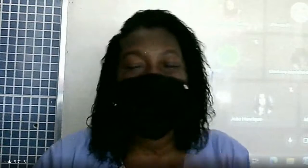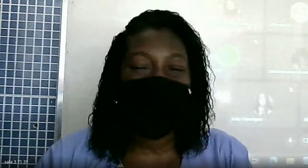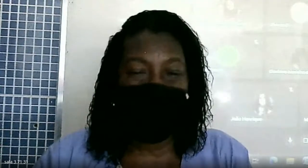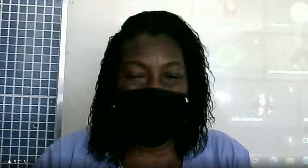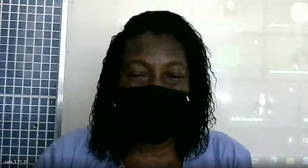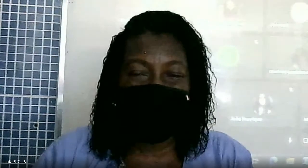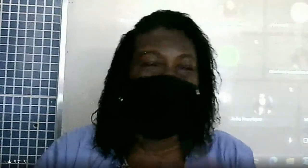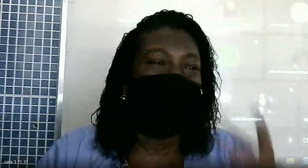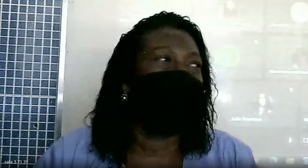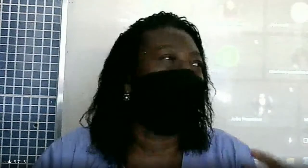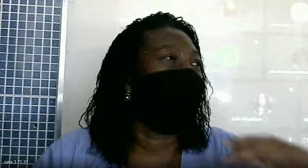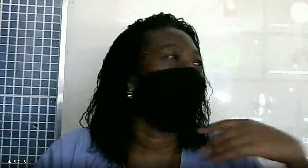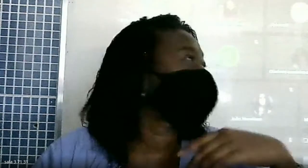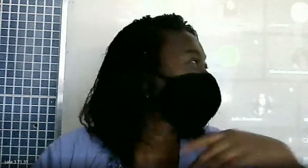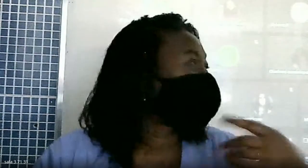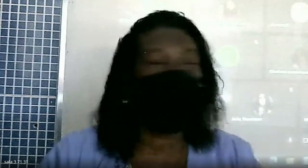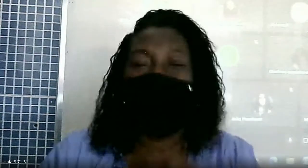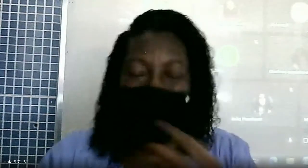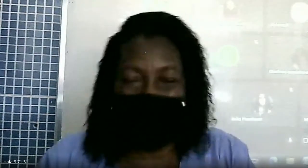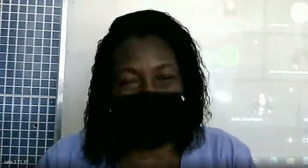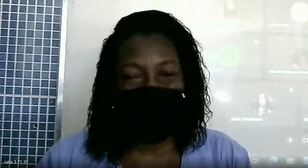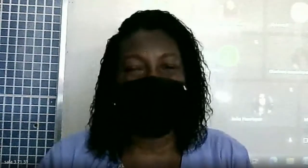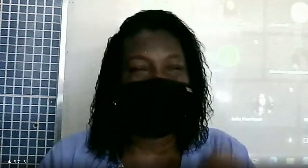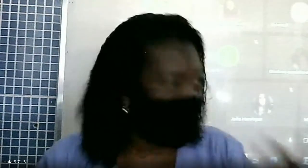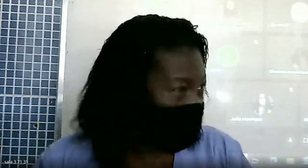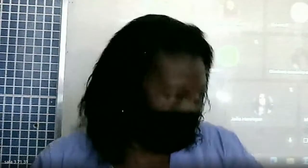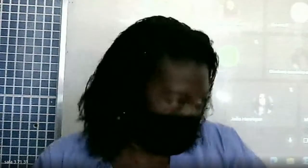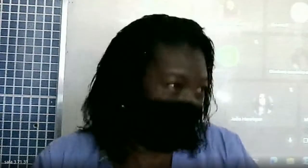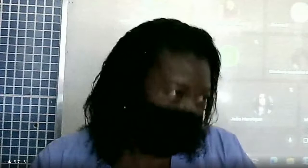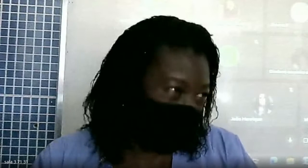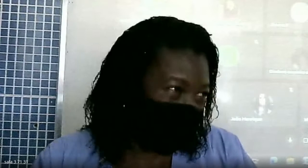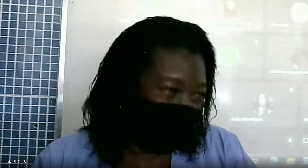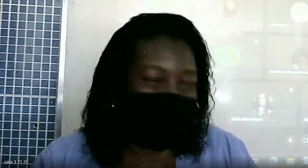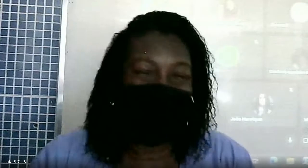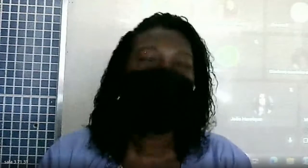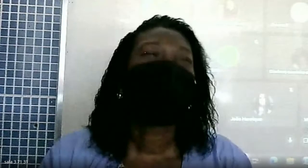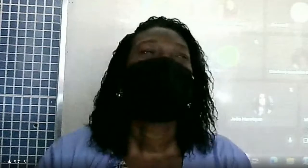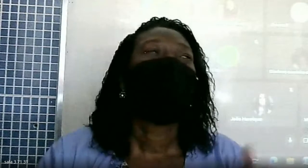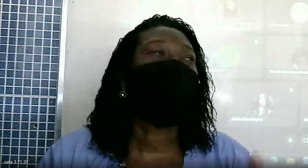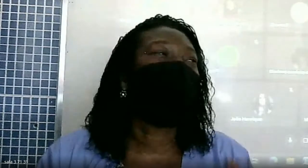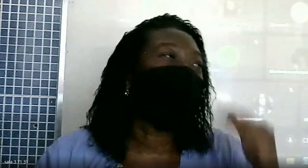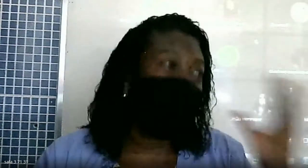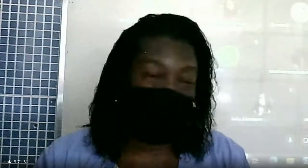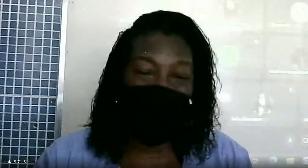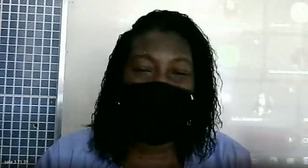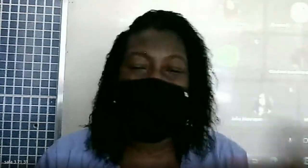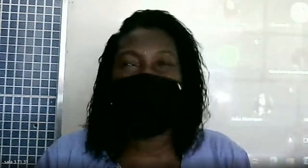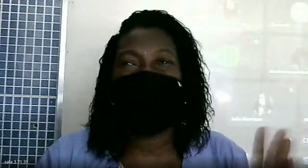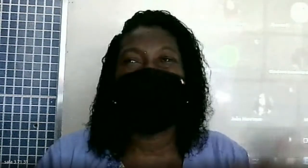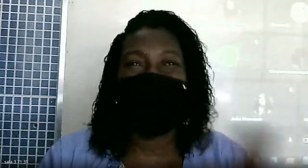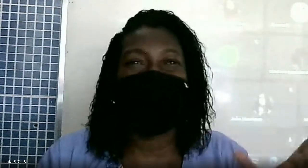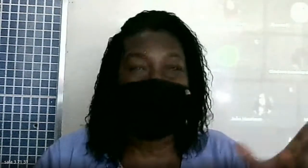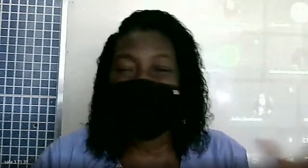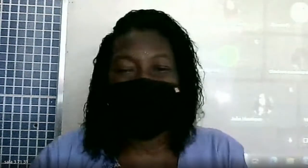Richard estava dizendo que as pessoas não estão preparadas para vê-lo dançar. Você falou isso. Falou que não dava